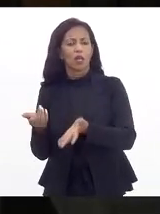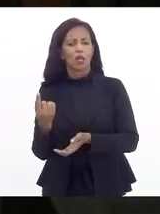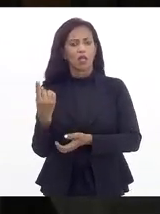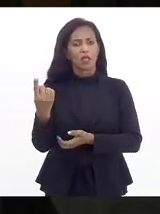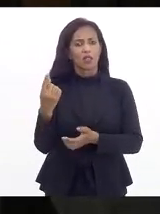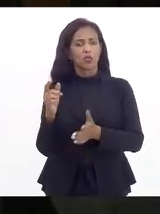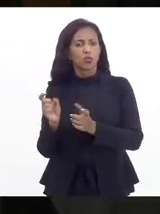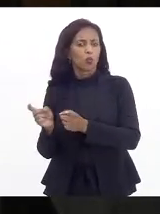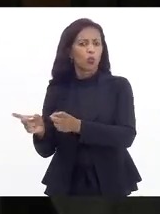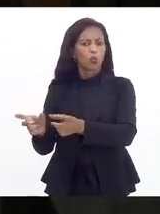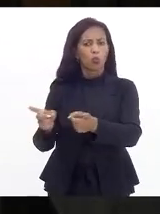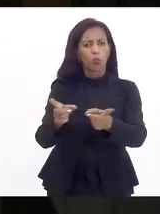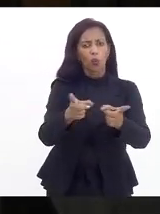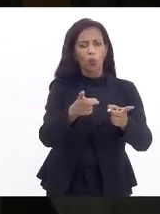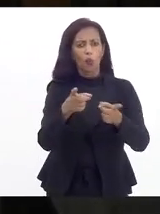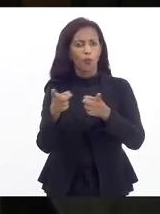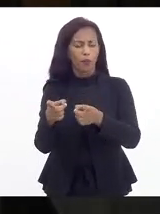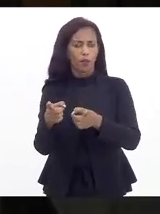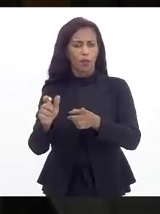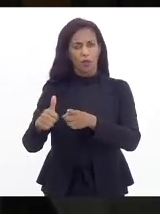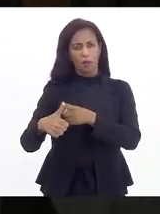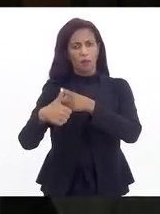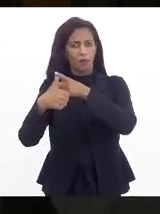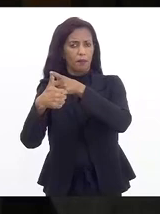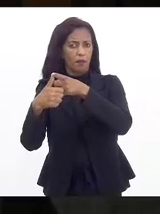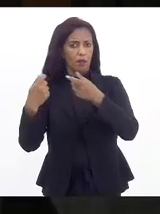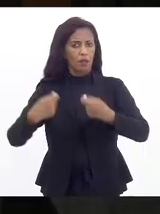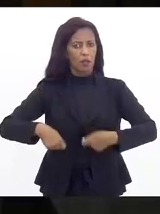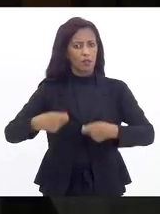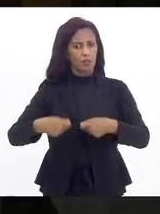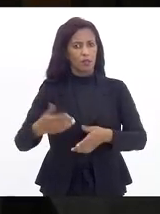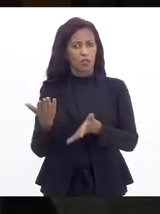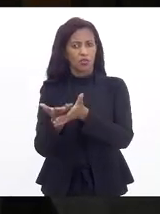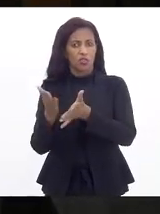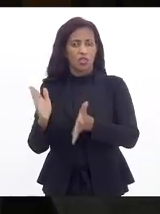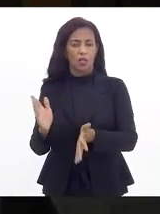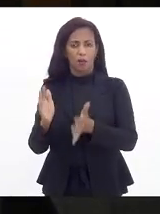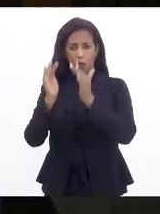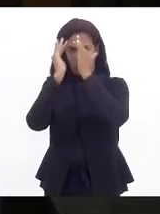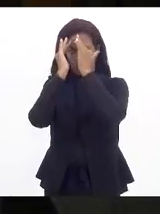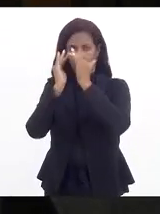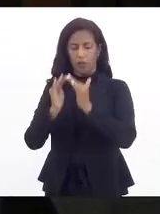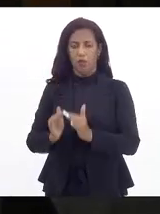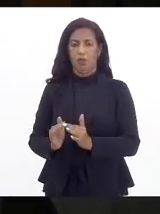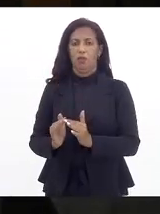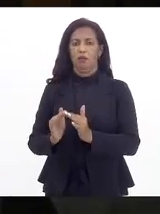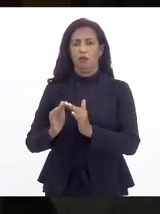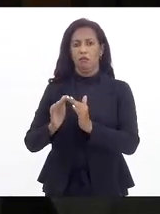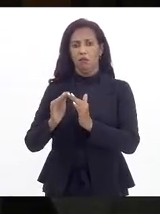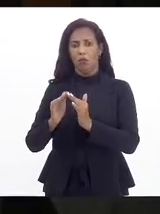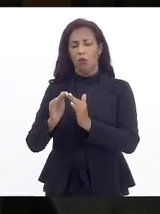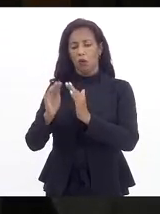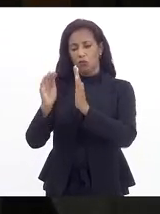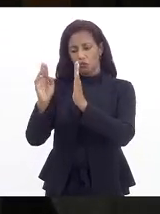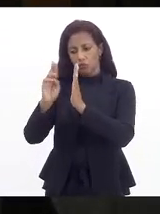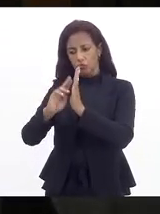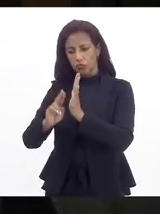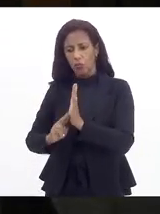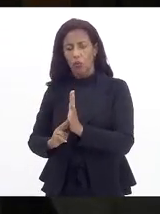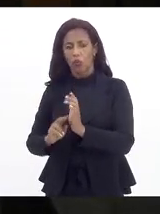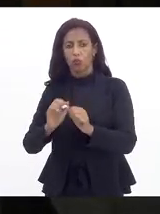de um comércio de primeira necessidade, acabaram tendo que cumprir com as normas restritivas do